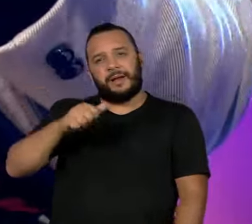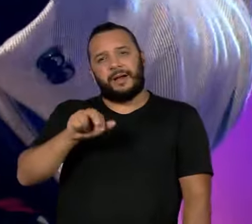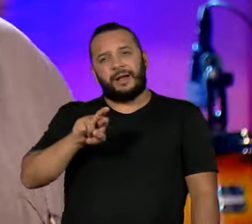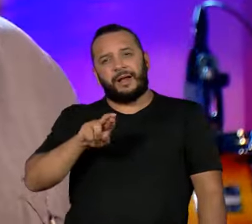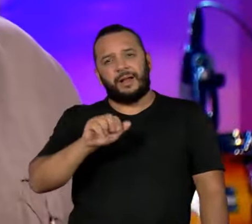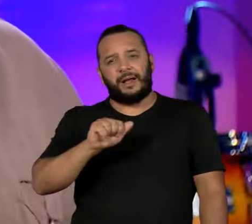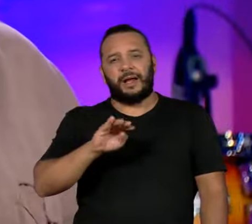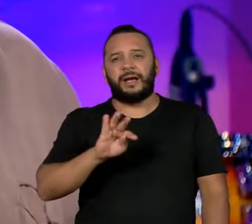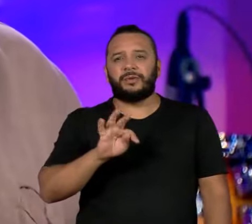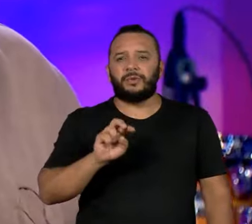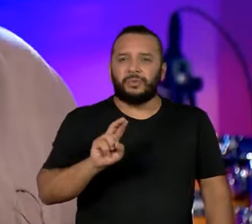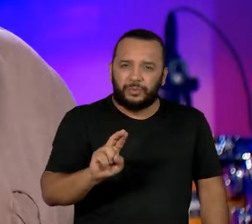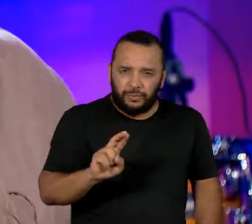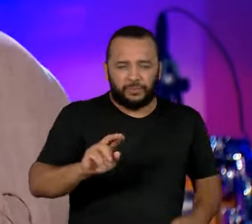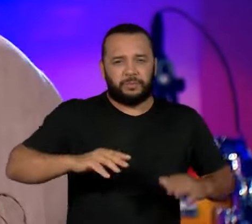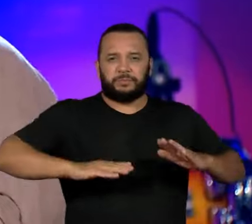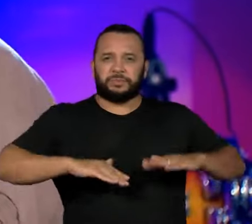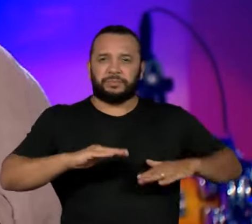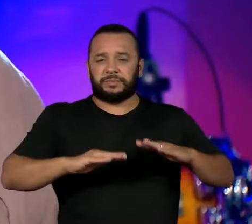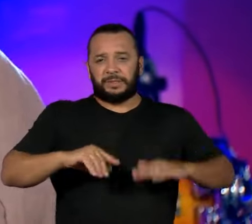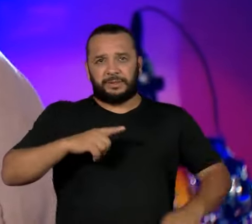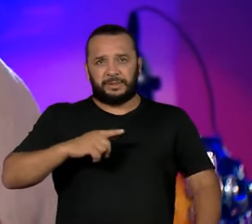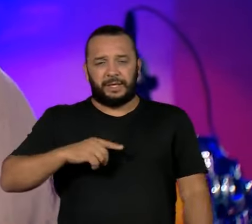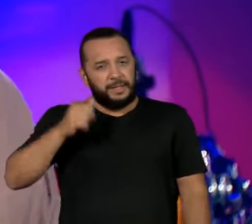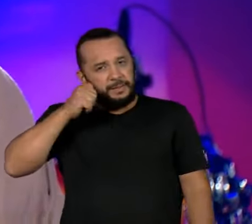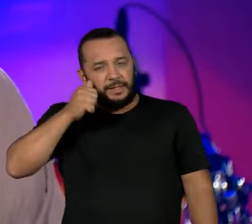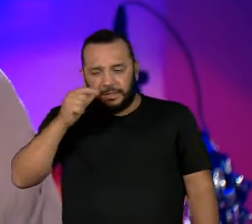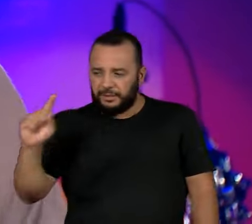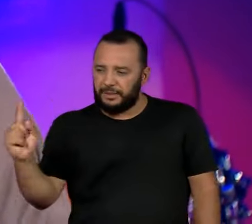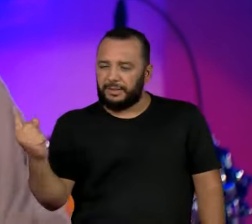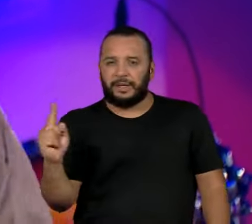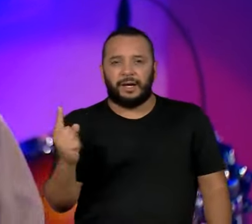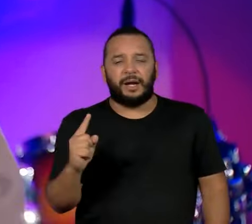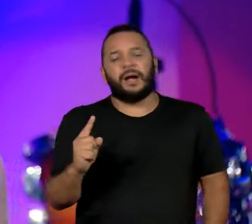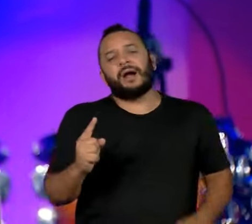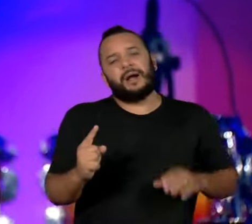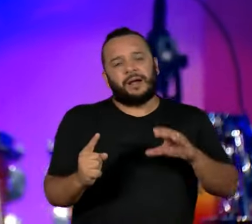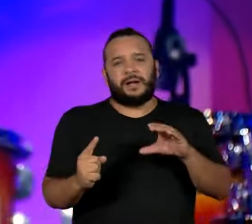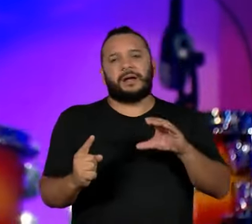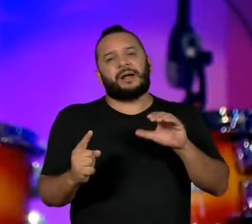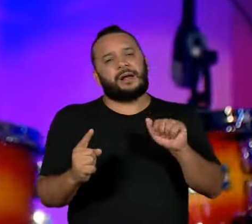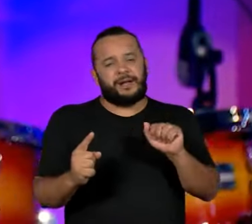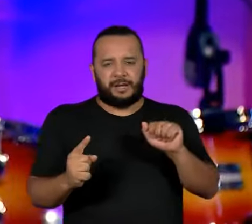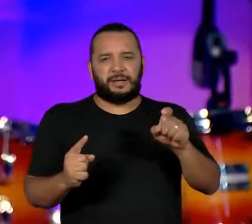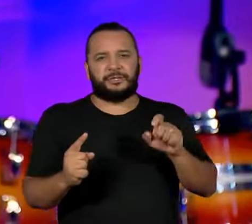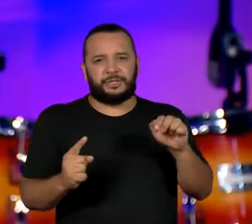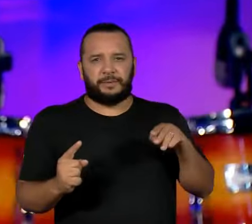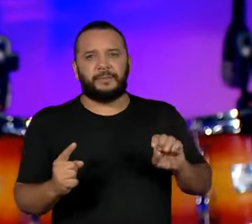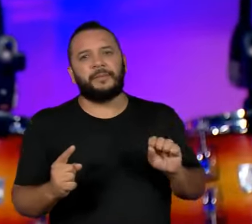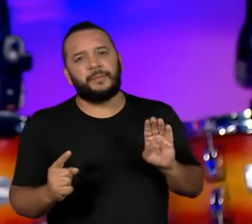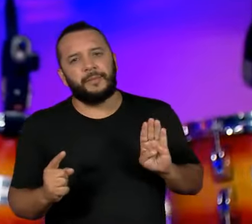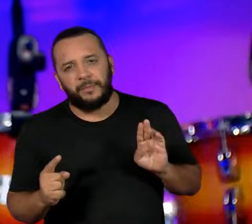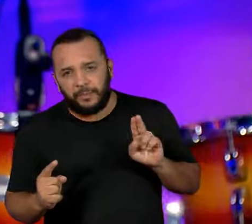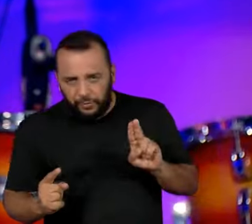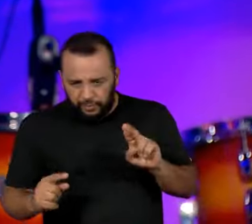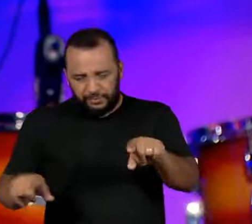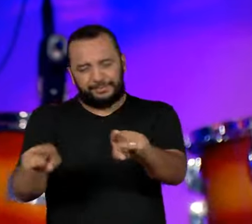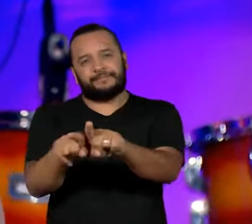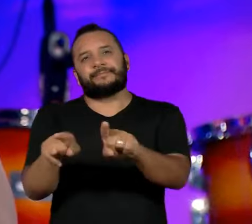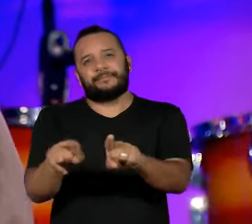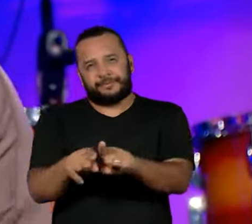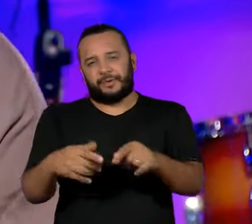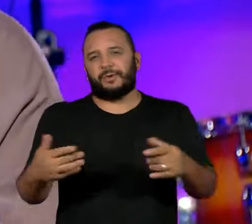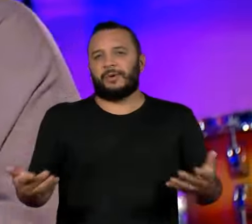Vem menininha pra dançar o caxambu. Vem menininha pra dançar o caxambu. Oh,